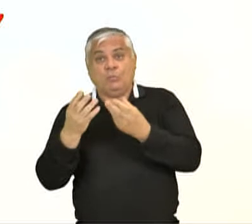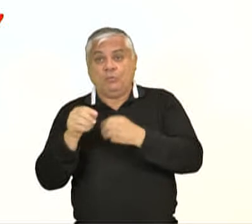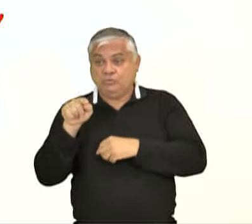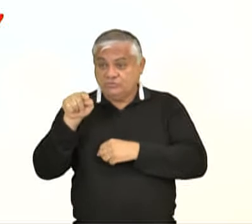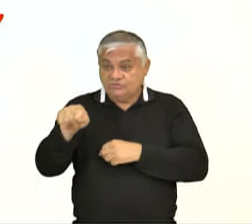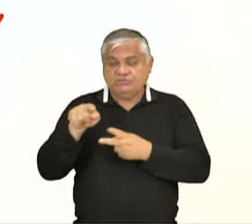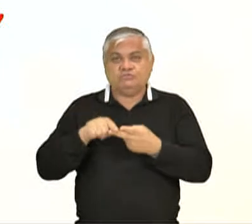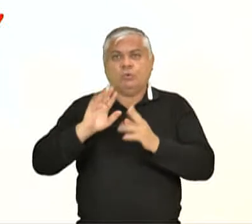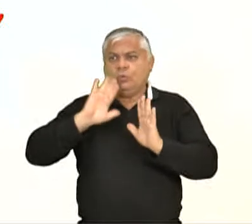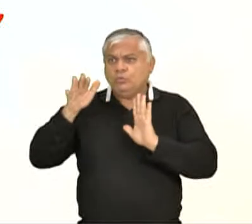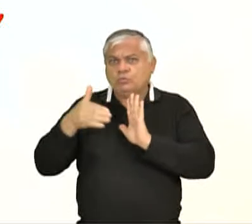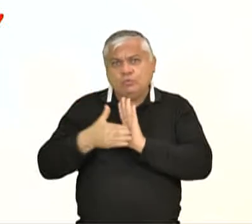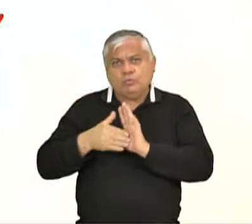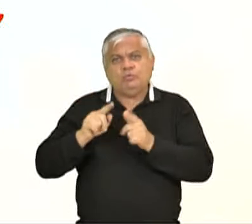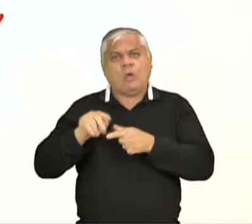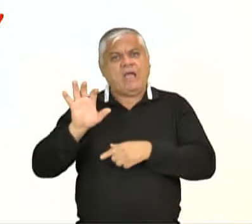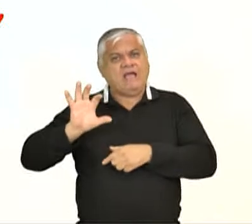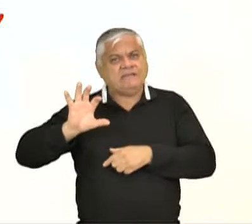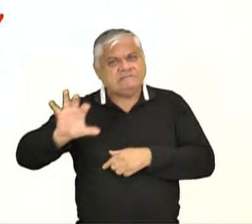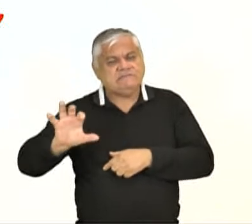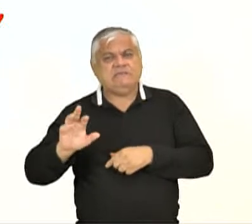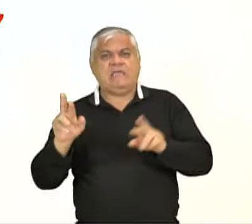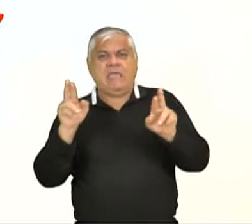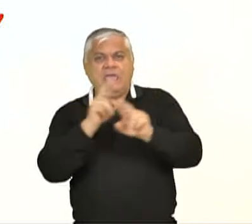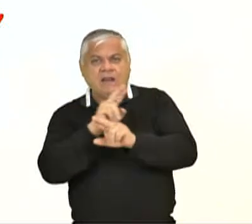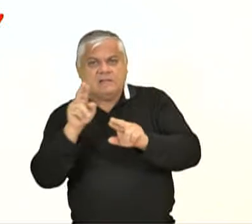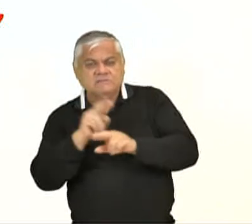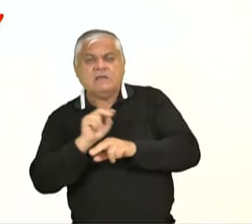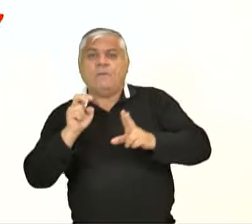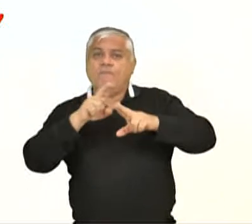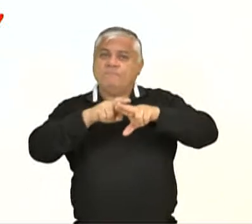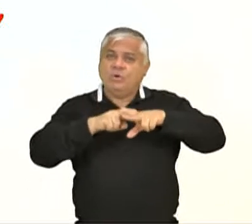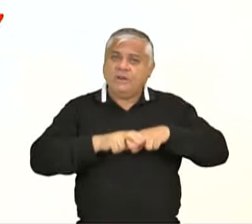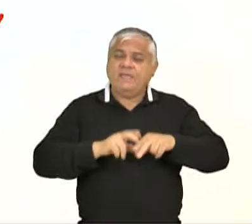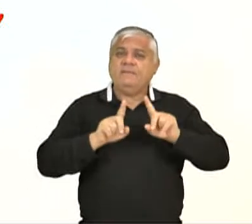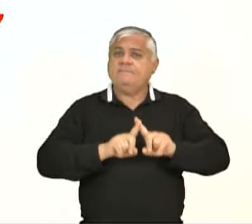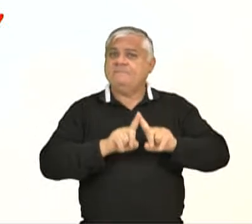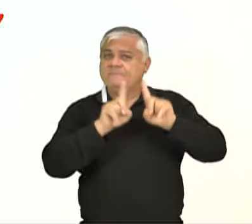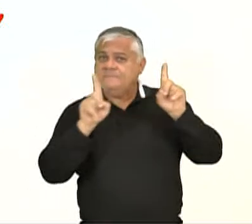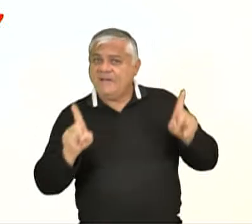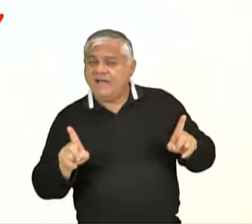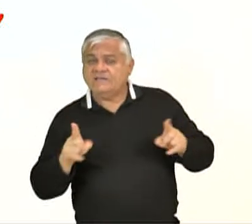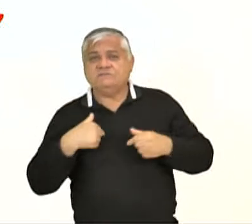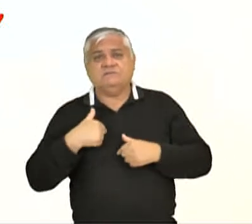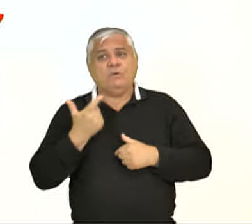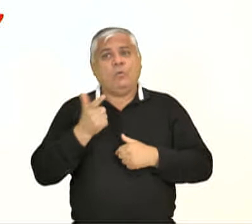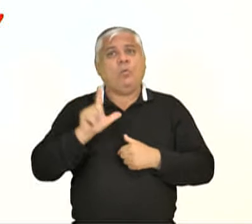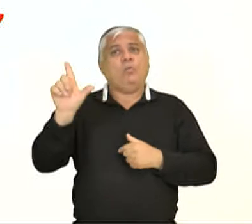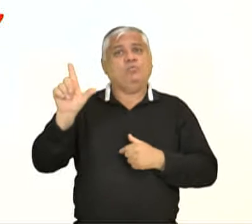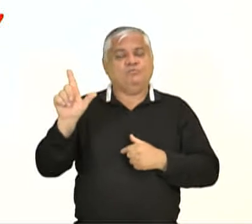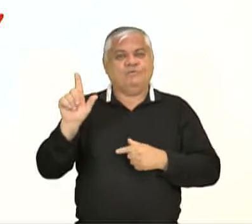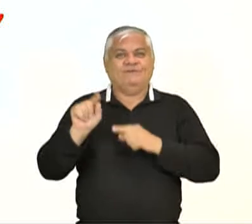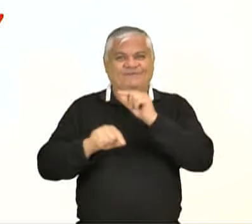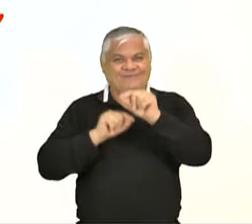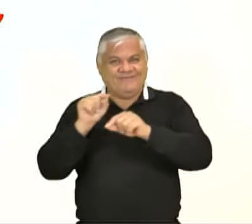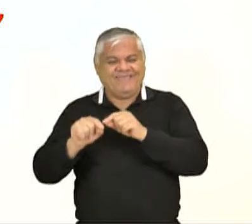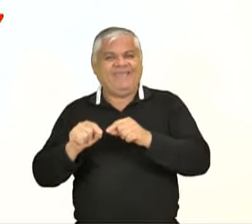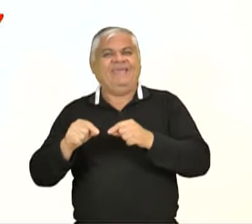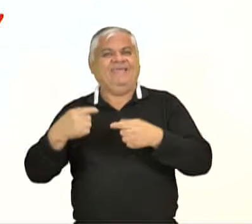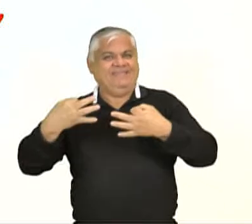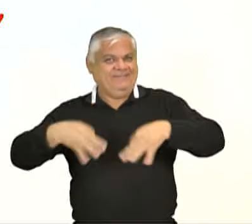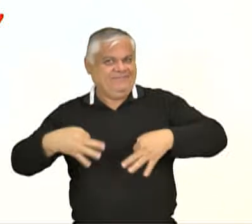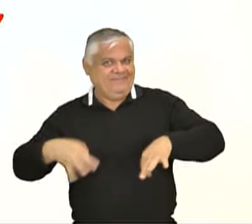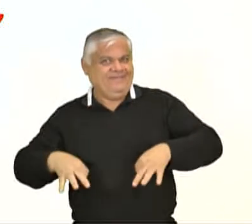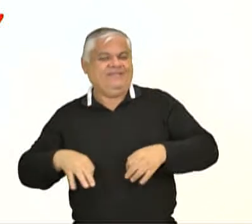isso, assim, em relação a, porém, mas, e por outro lado, por isso, devido